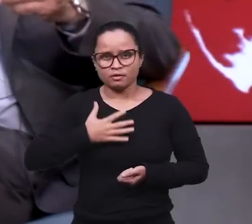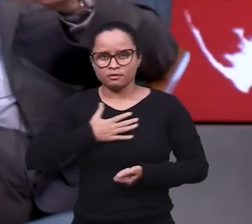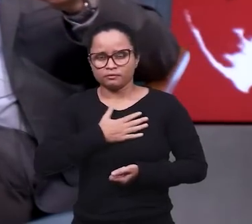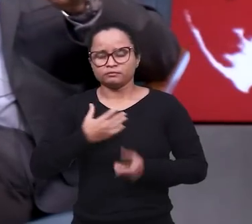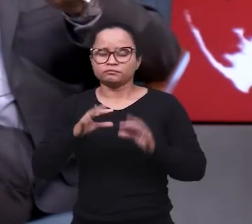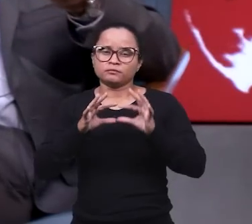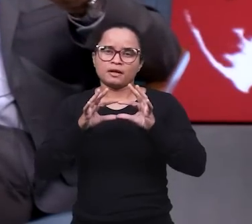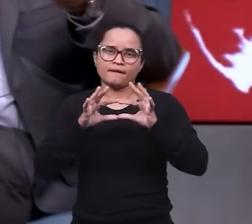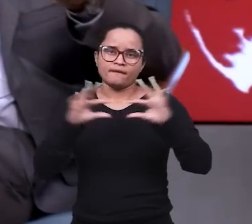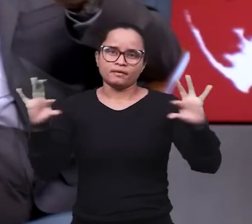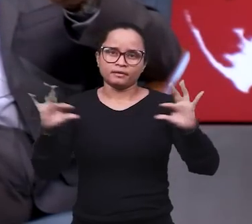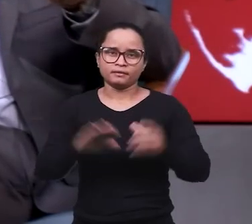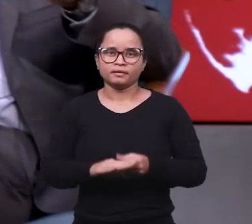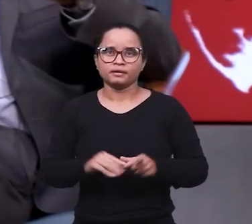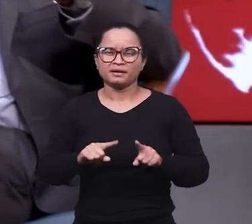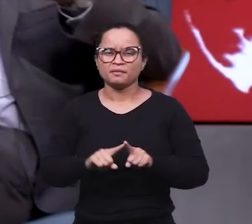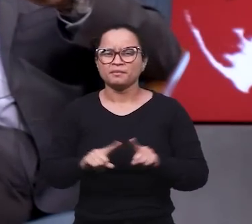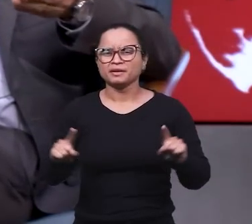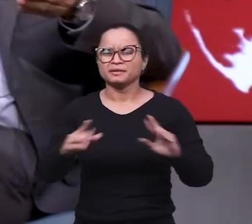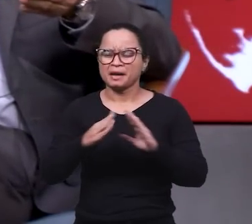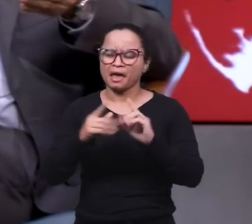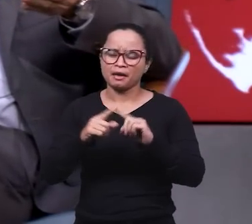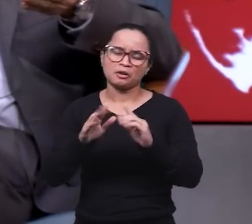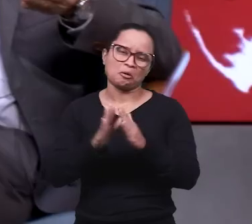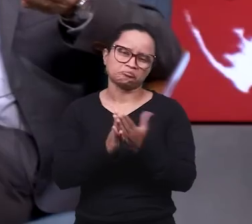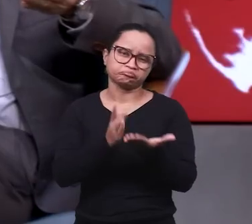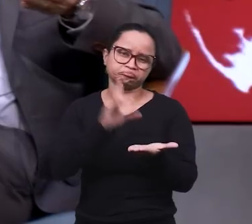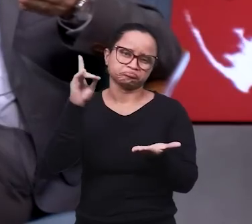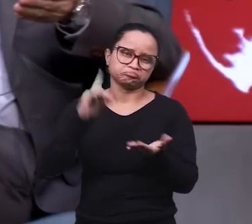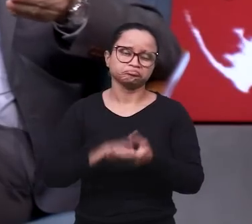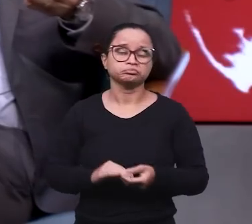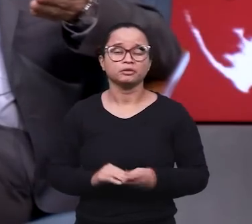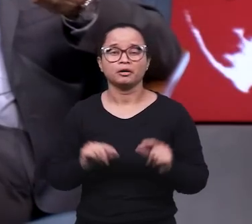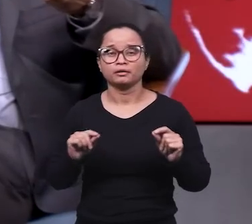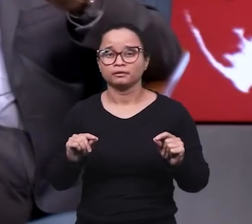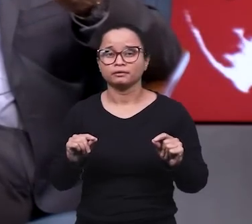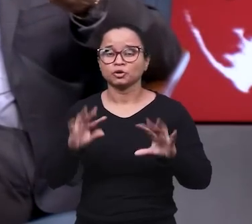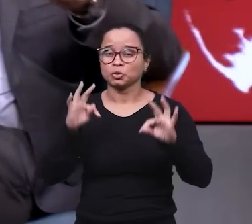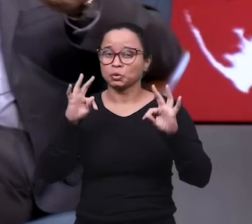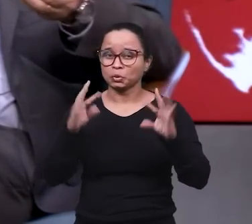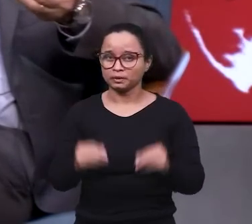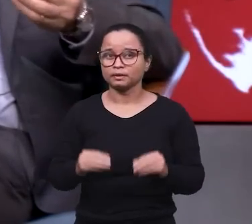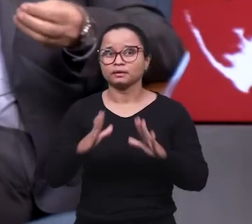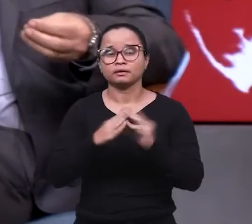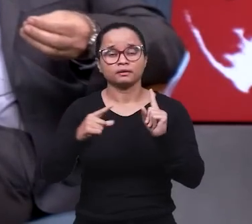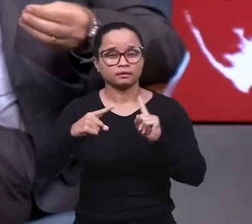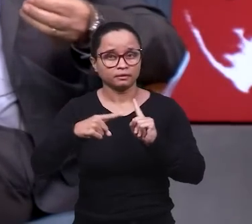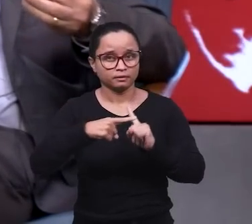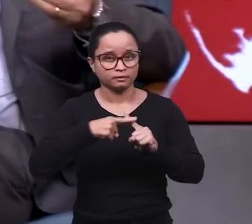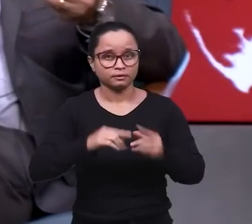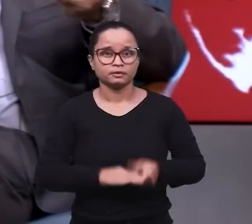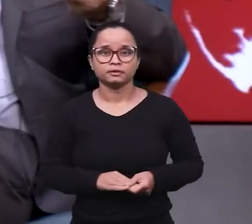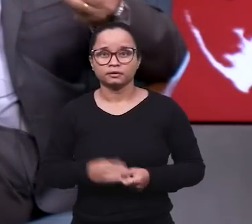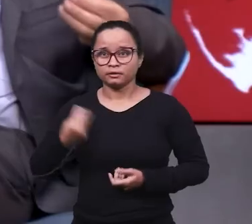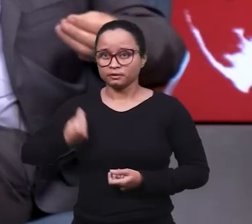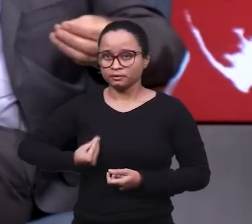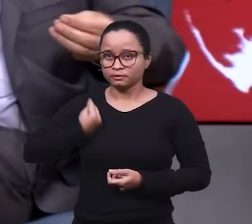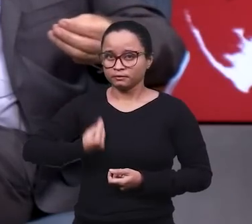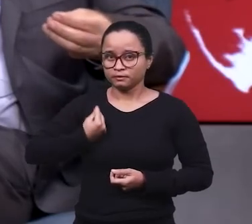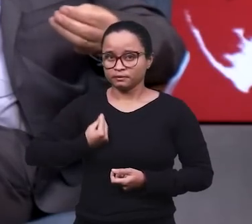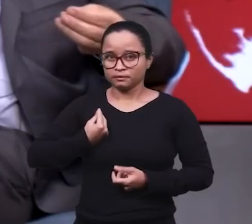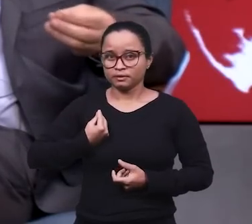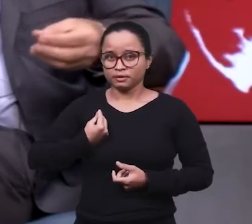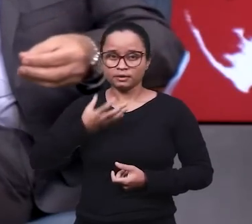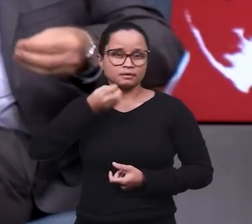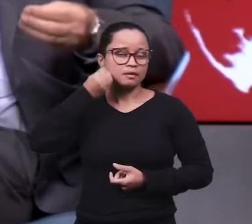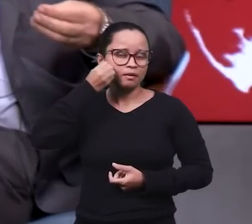frases, mas é muito simples. Igreja bíblica é toda aquela igreja que está vivendo